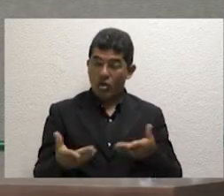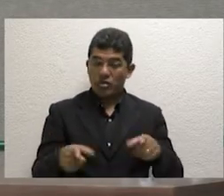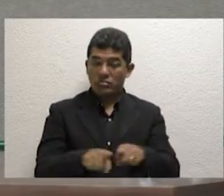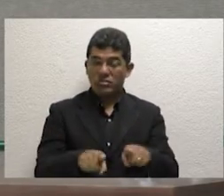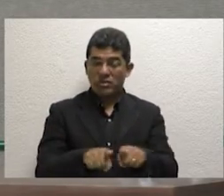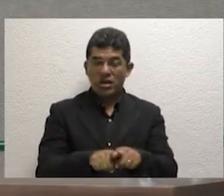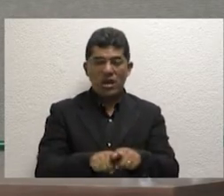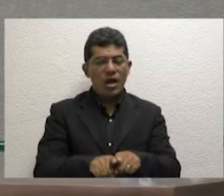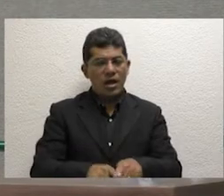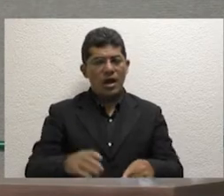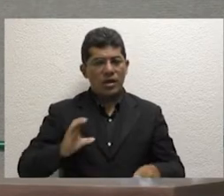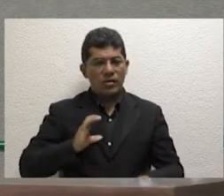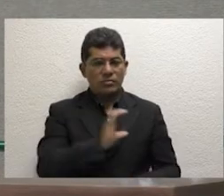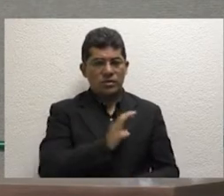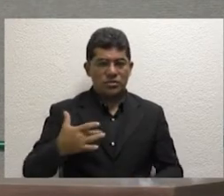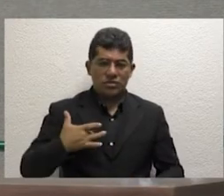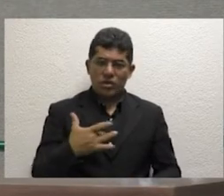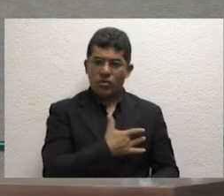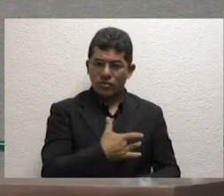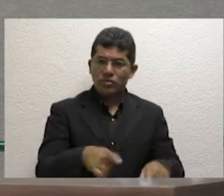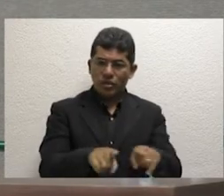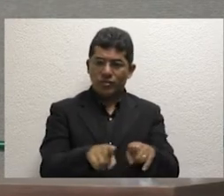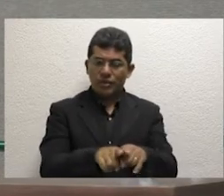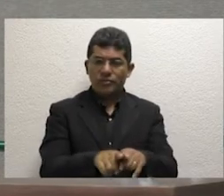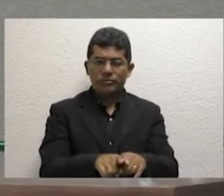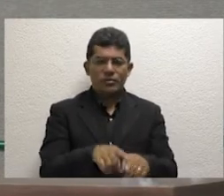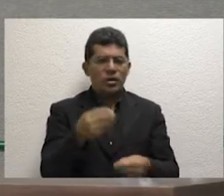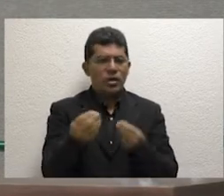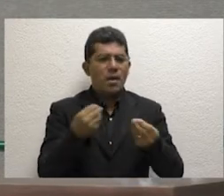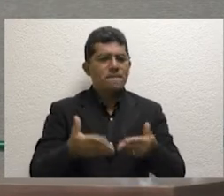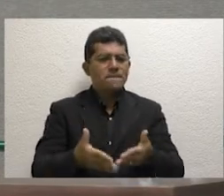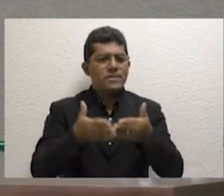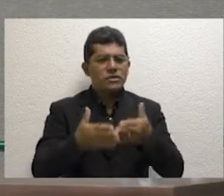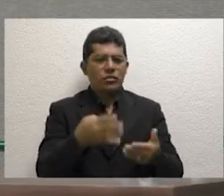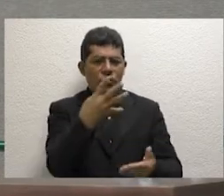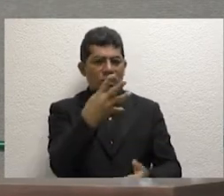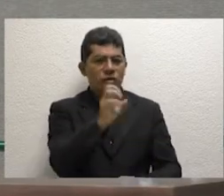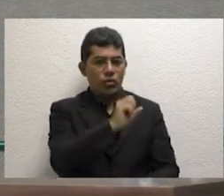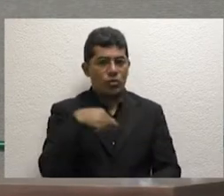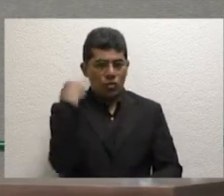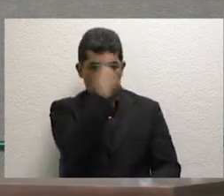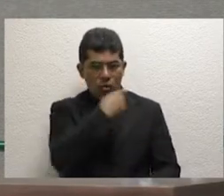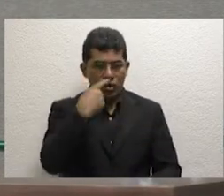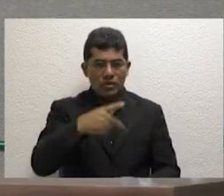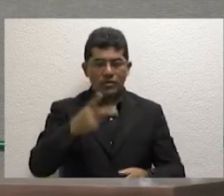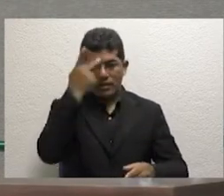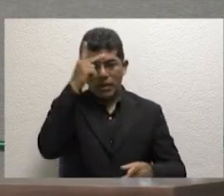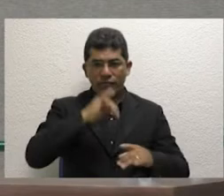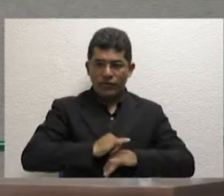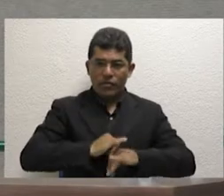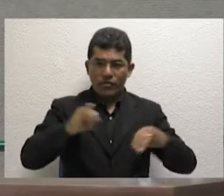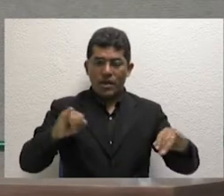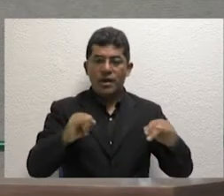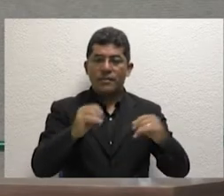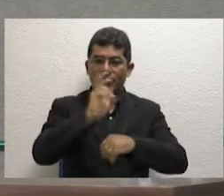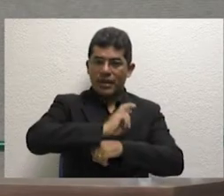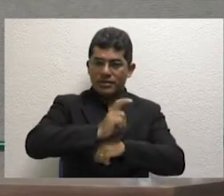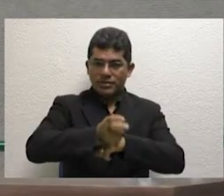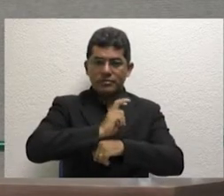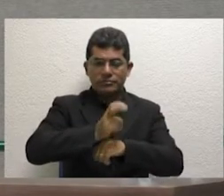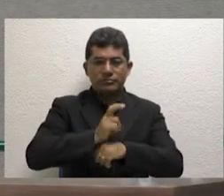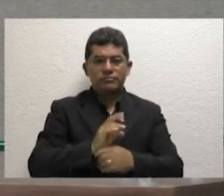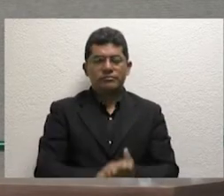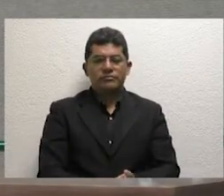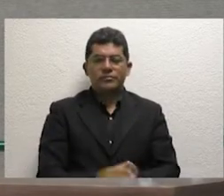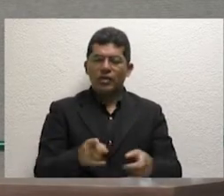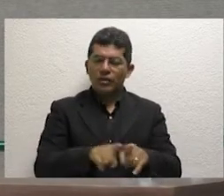saúde, deputado Gomes, pediu 48 horas, deputado Alvaro, para informar à Assembleia sobre